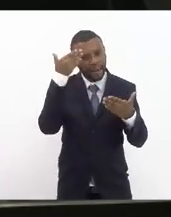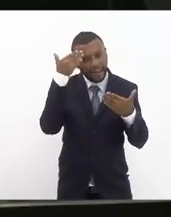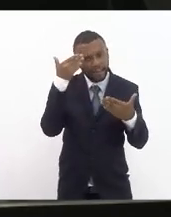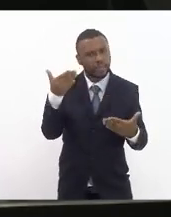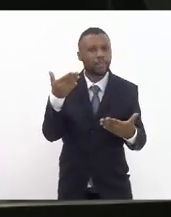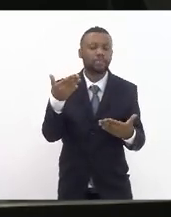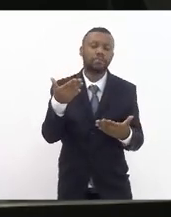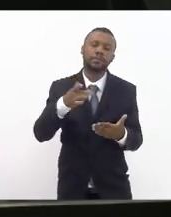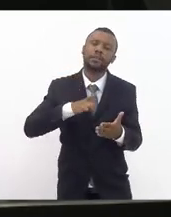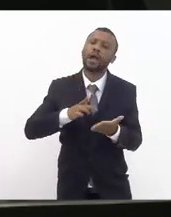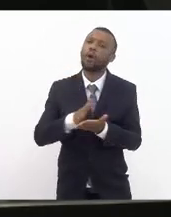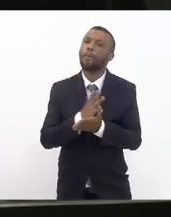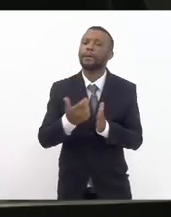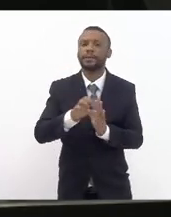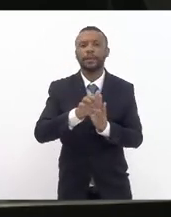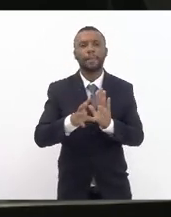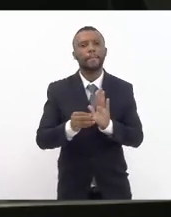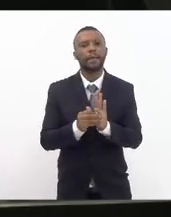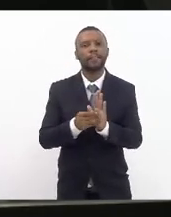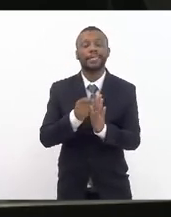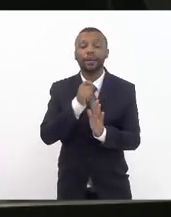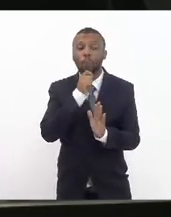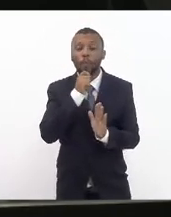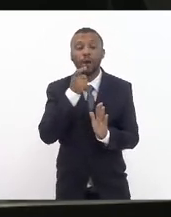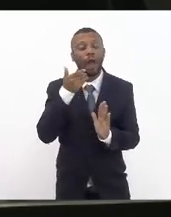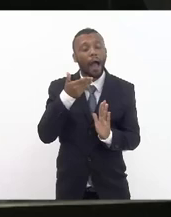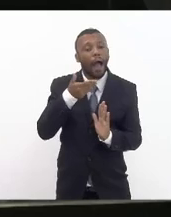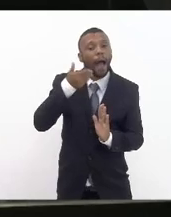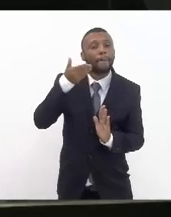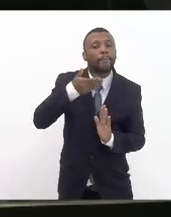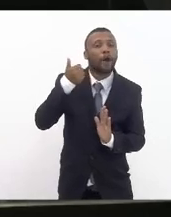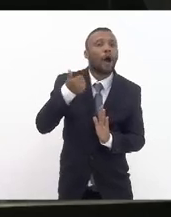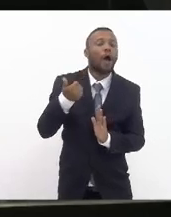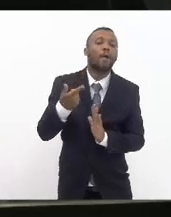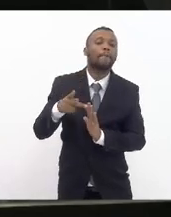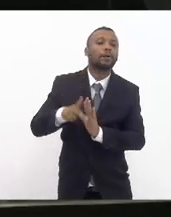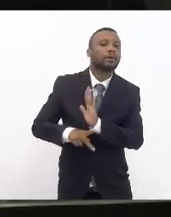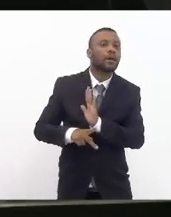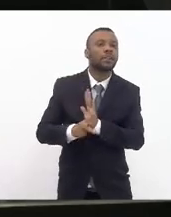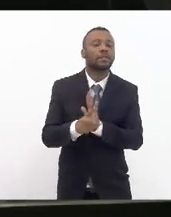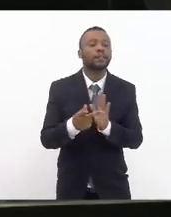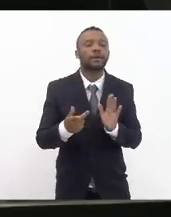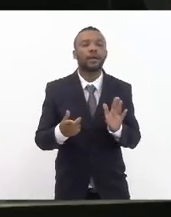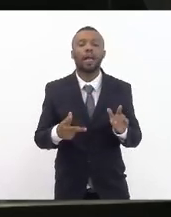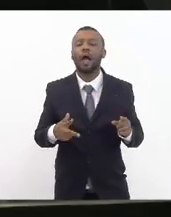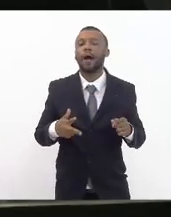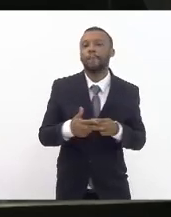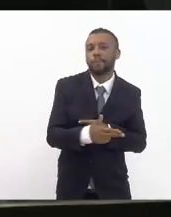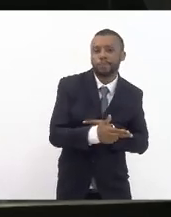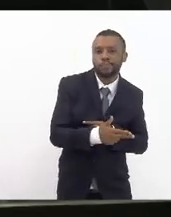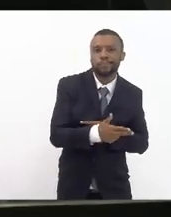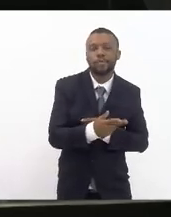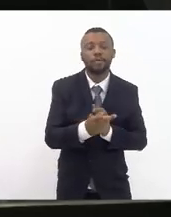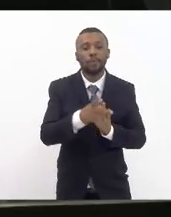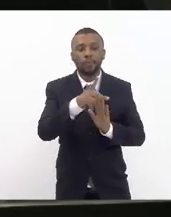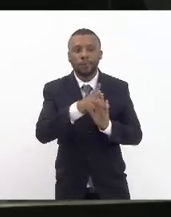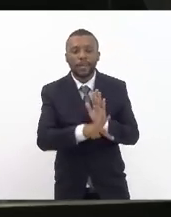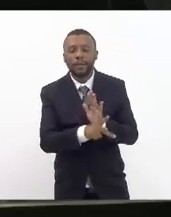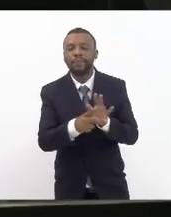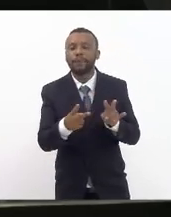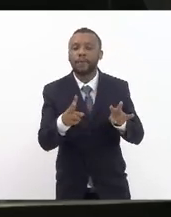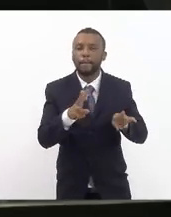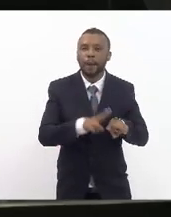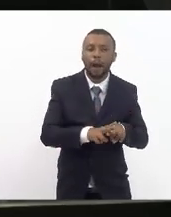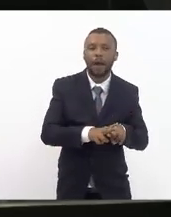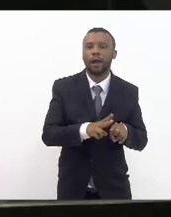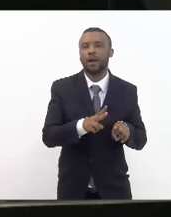tem emendas, deputado Waldeck, que não aprimoram o projeto, que traz entrave para ele, que faz com que o projeto fique engessado e não saia